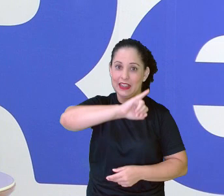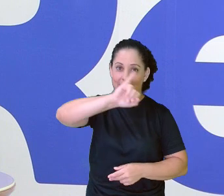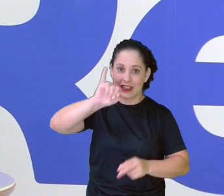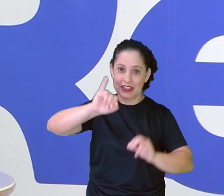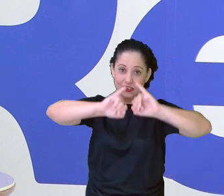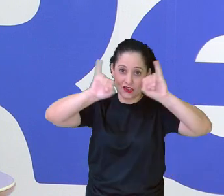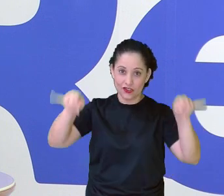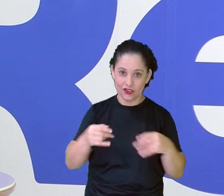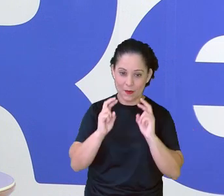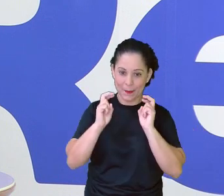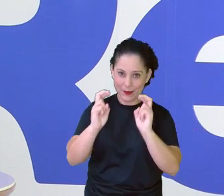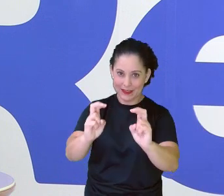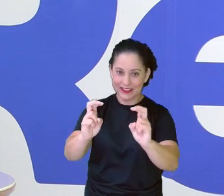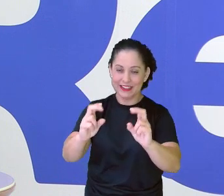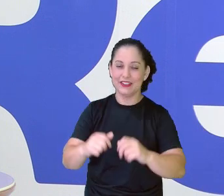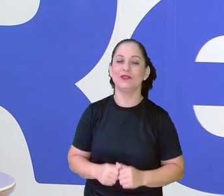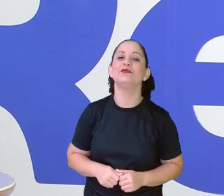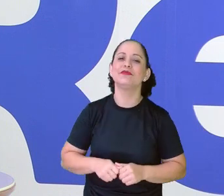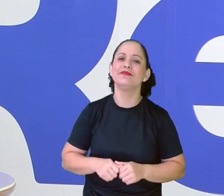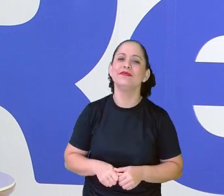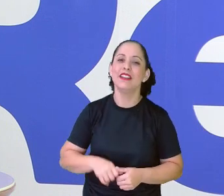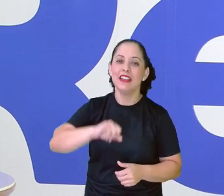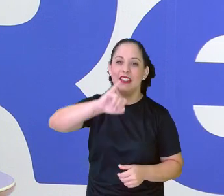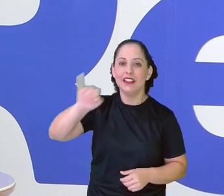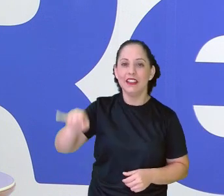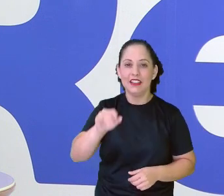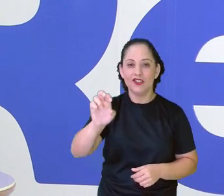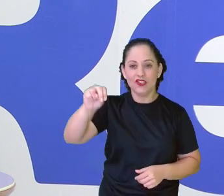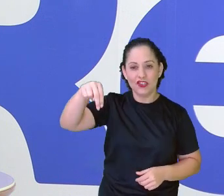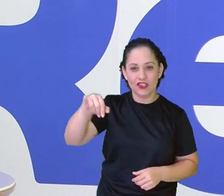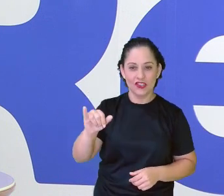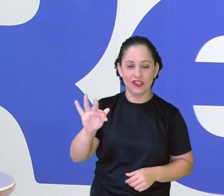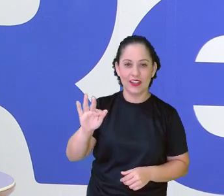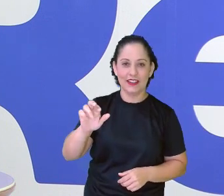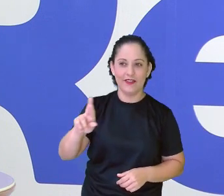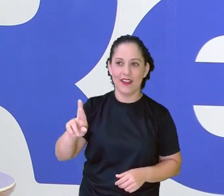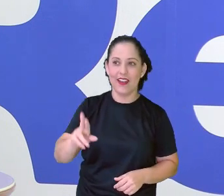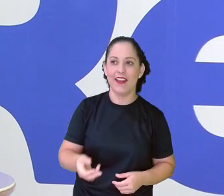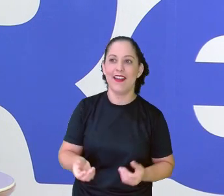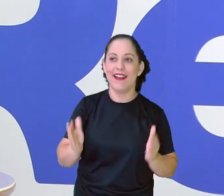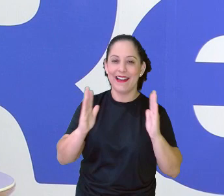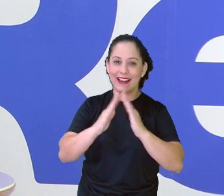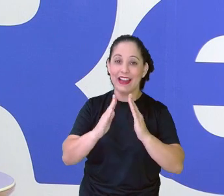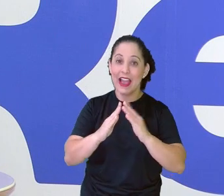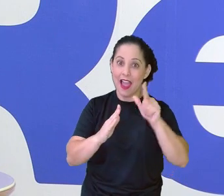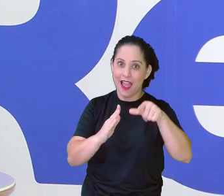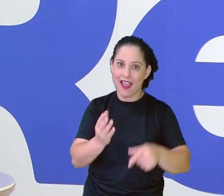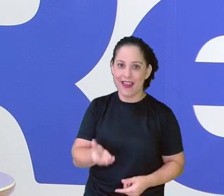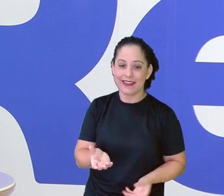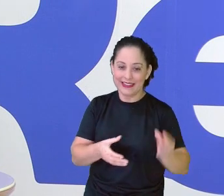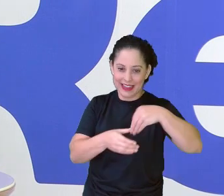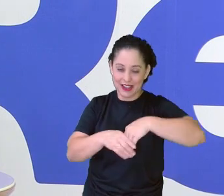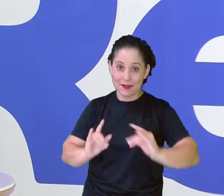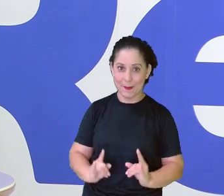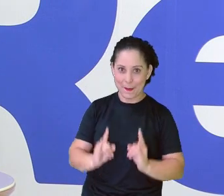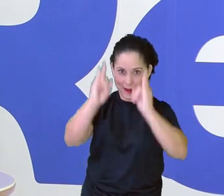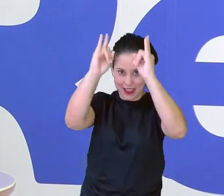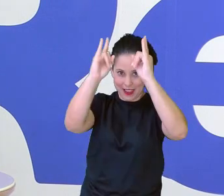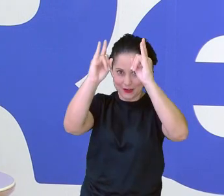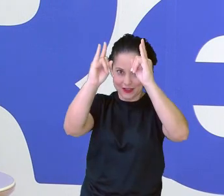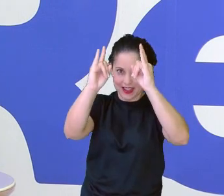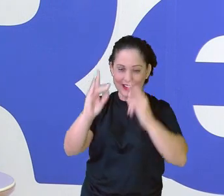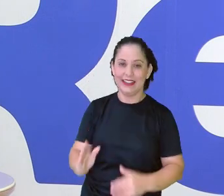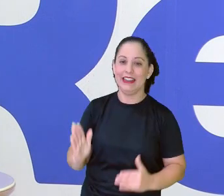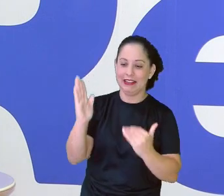O Carlos está em Recife. E a Jennifer mora em prédio. Então, olha que cada um saiu localizando o seu espaço em